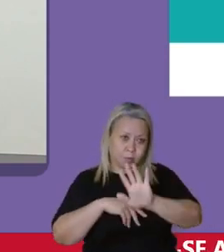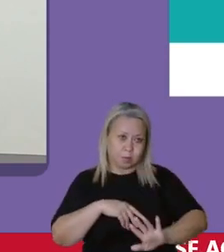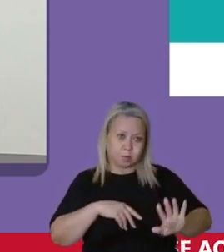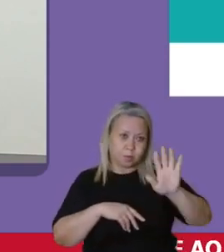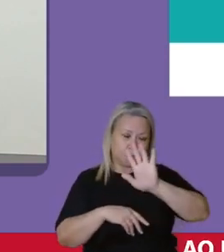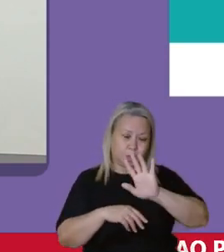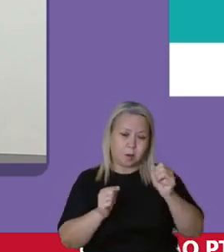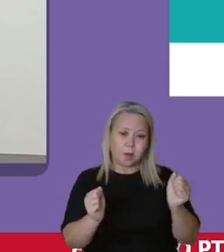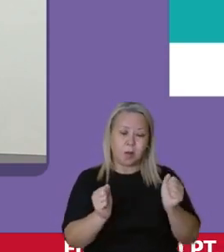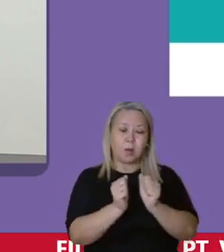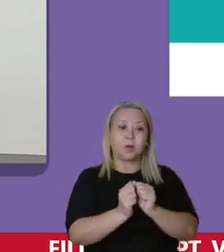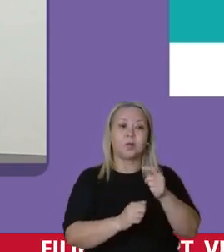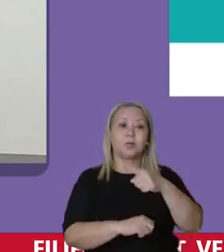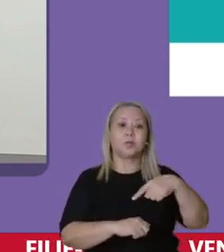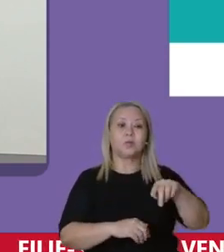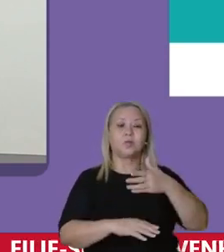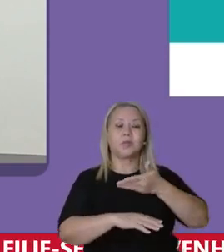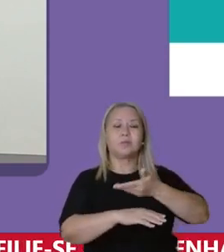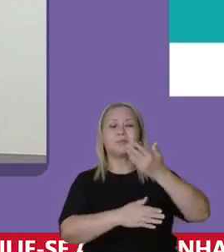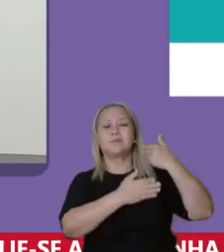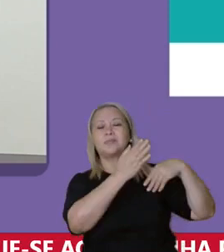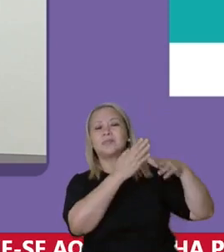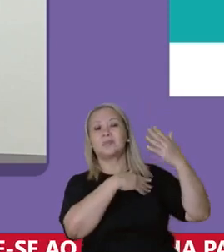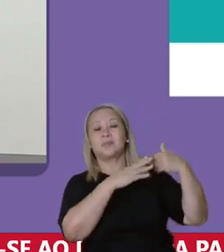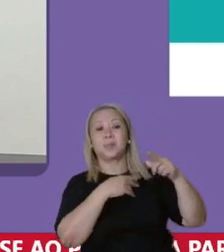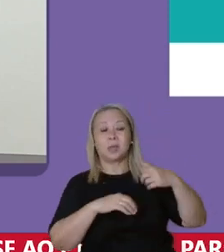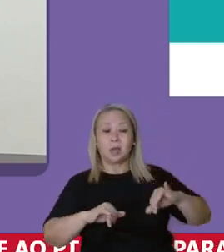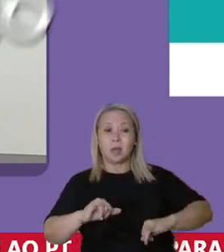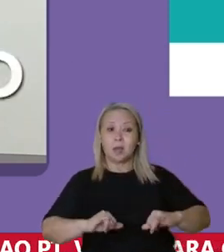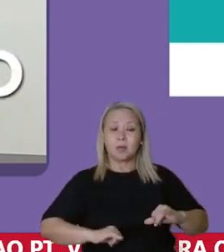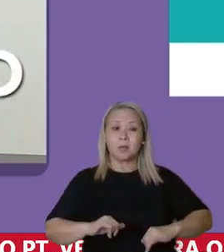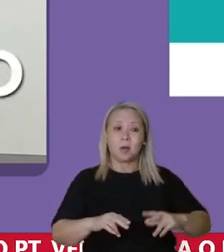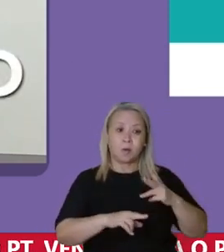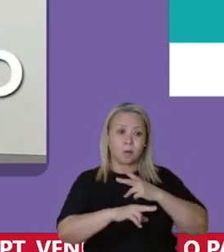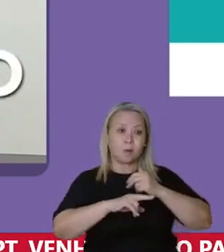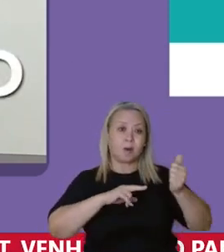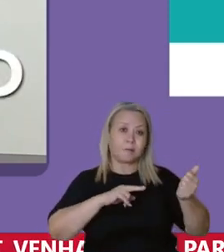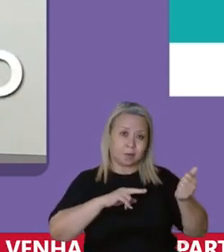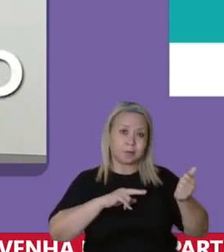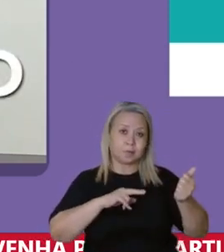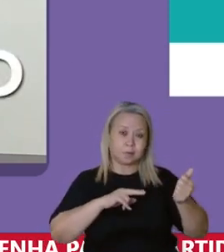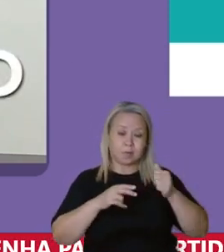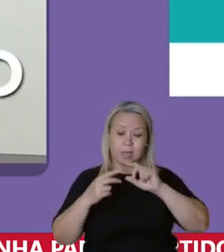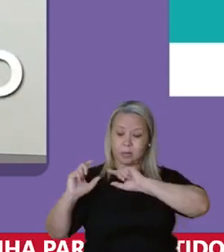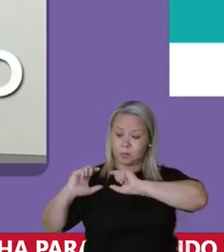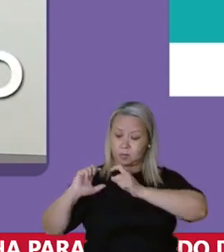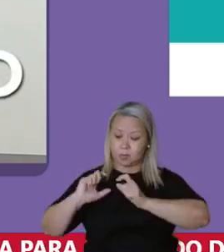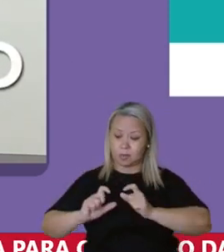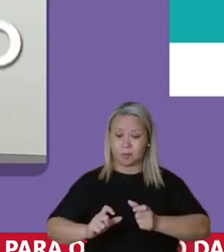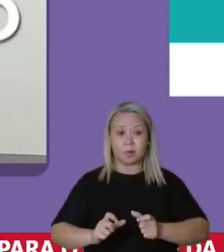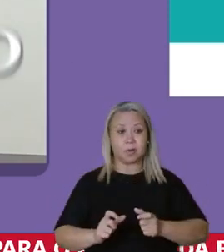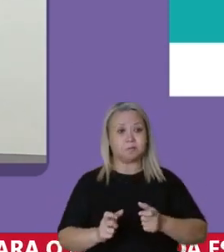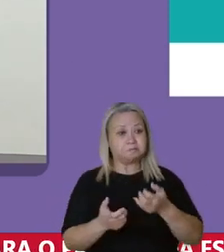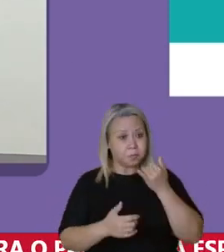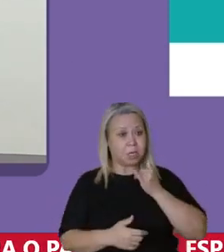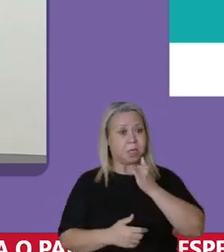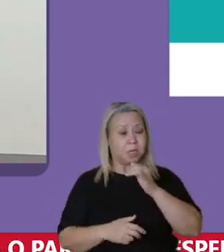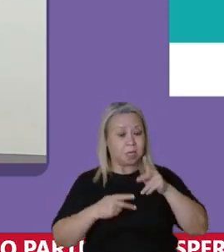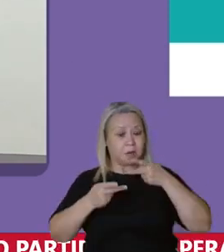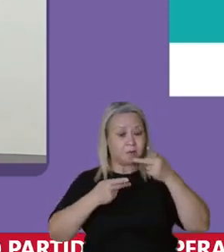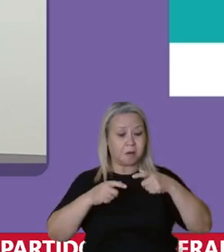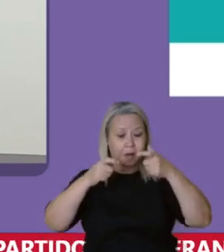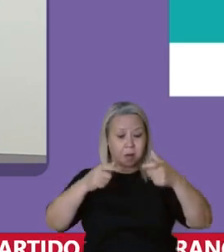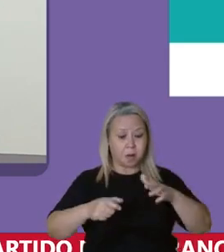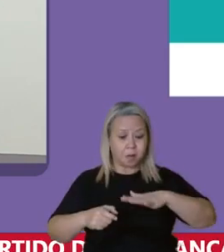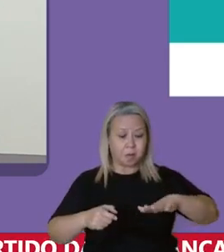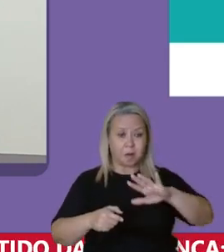junto com esses retrocessos a gente sofre com o avanço do conservadorismo. O conservadorismo que diz que lugar de